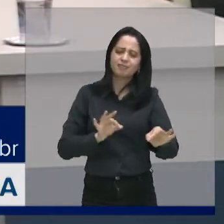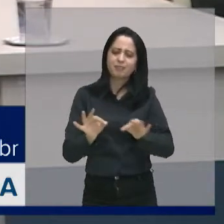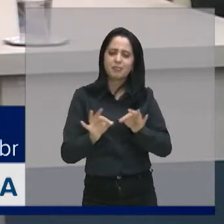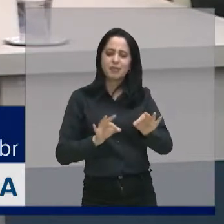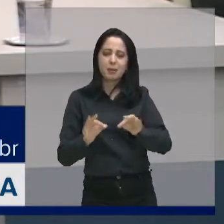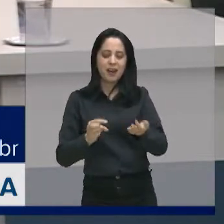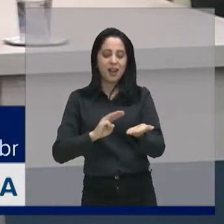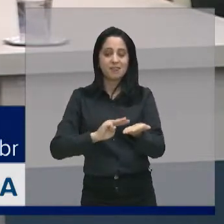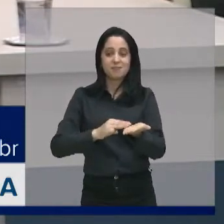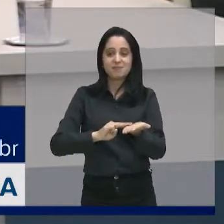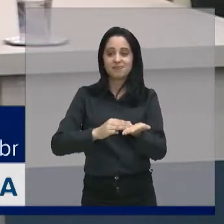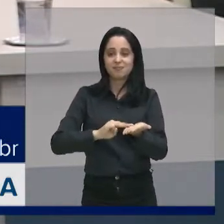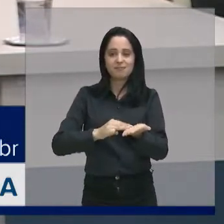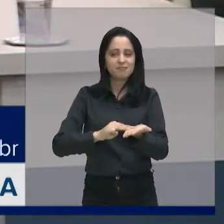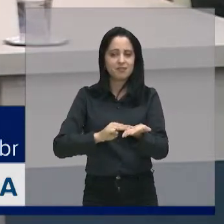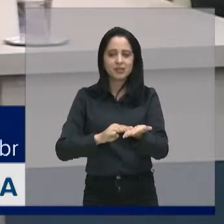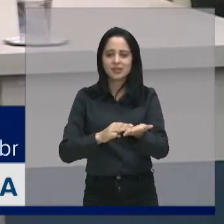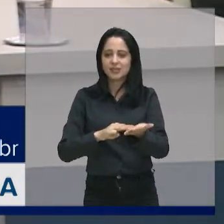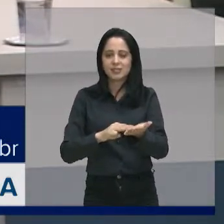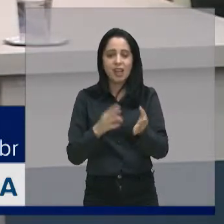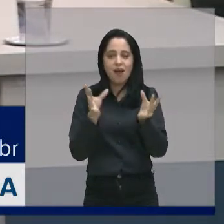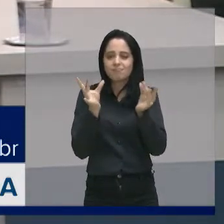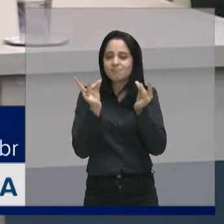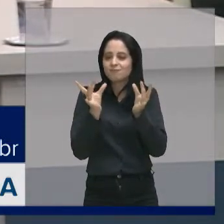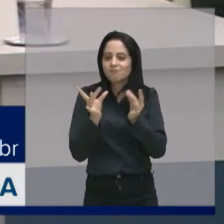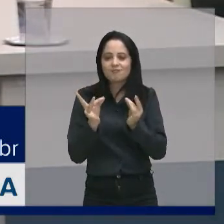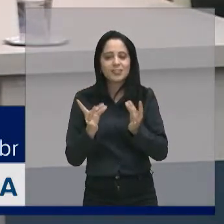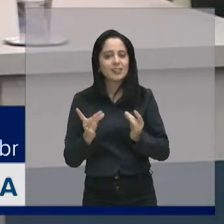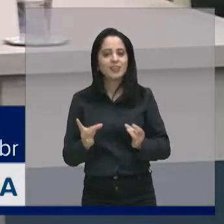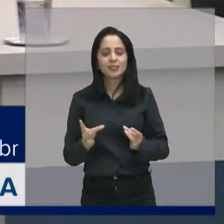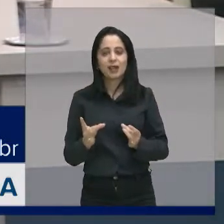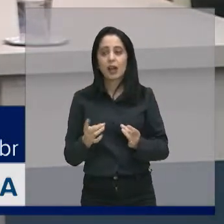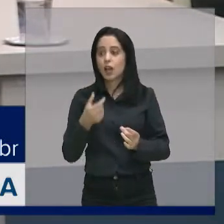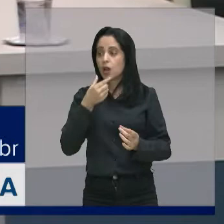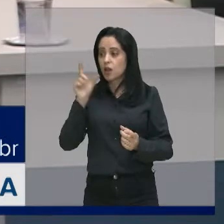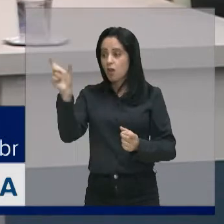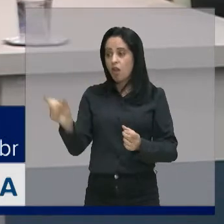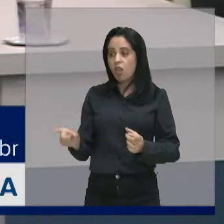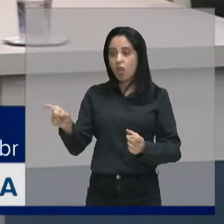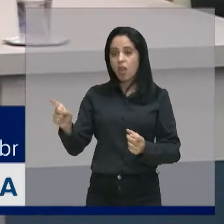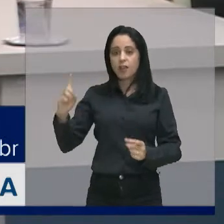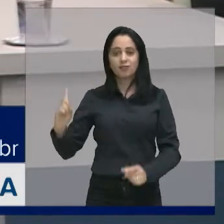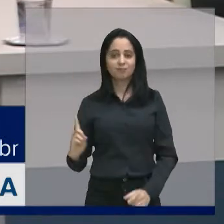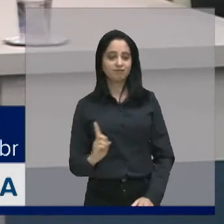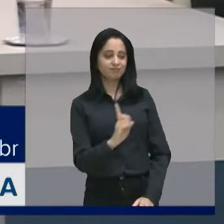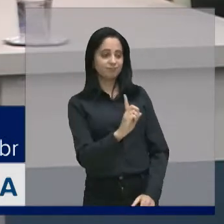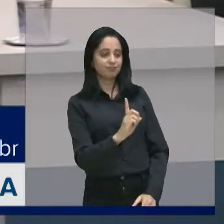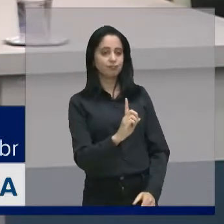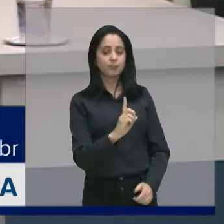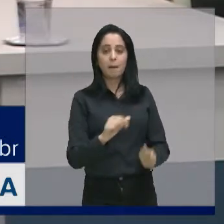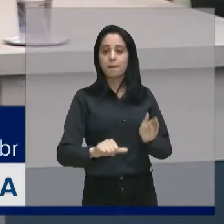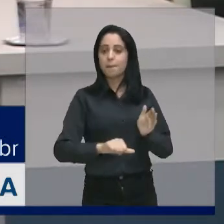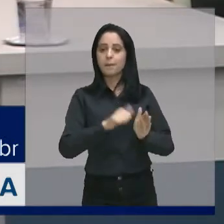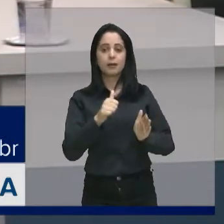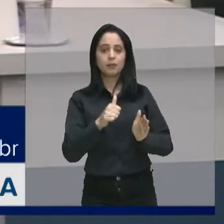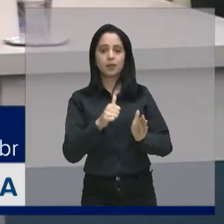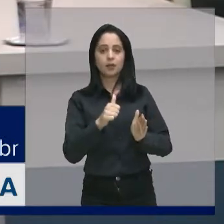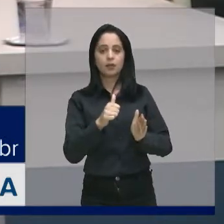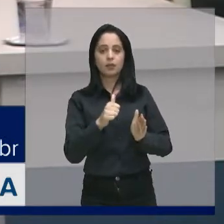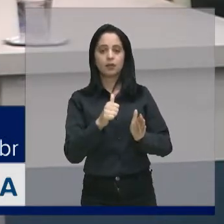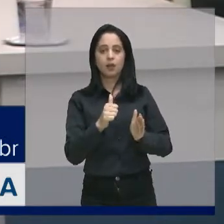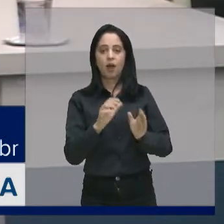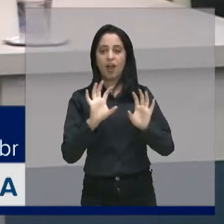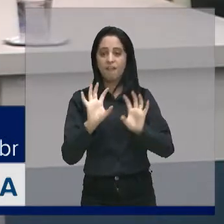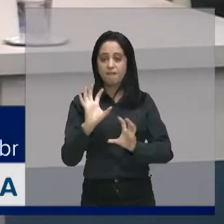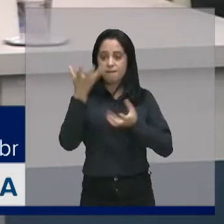Preparava massa, os recheios com muito cuidado. Era o primeiro a chegar e o último a sair. Por várias, diversas vezes, em todos os eventos